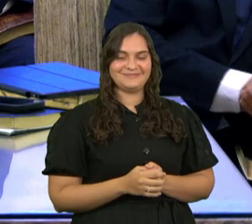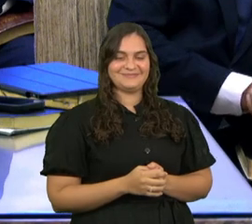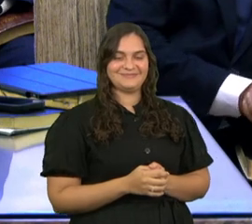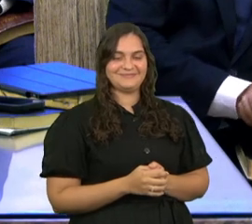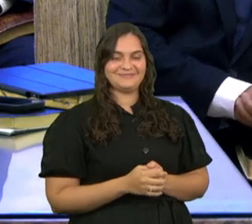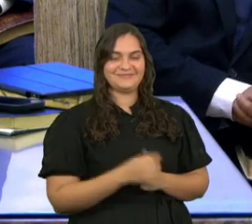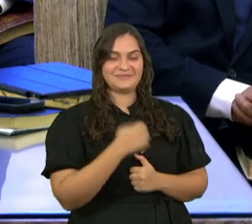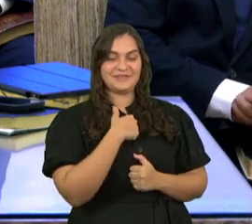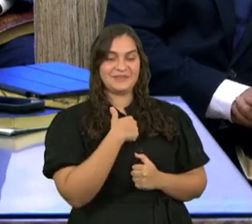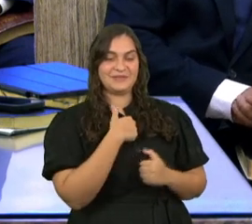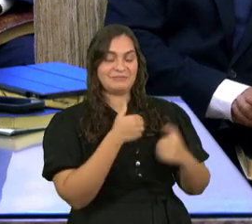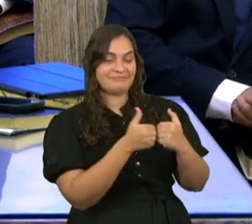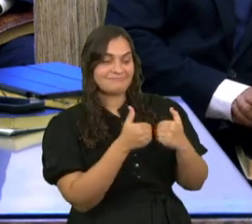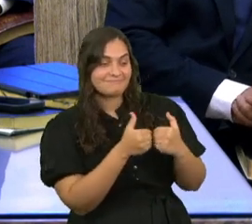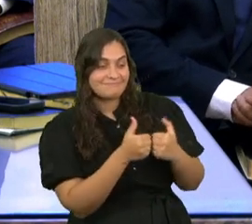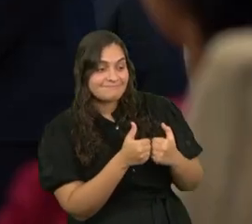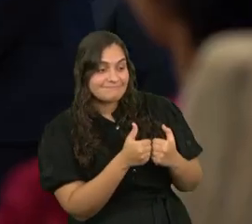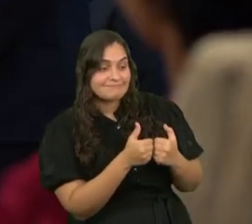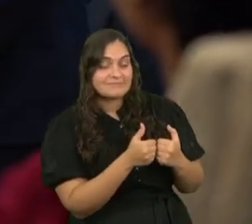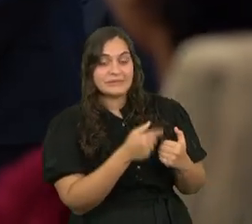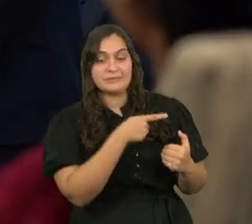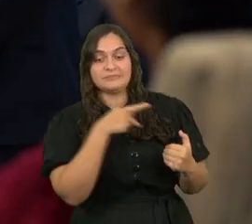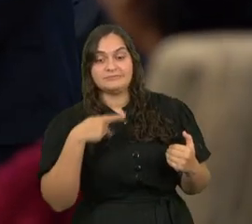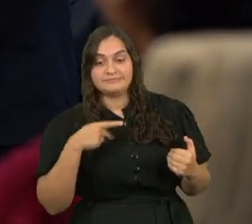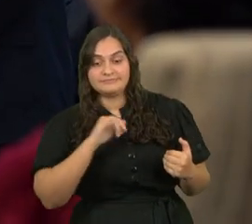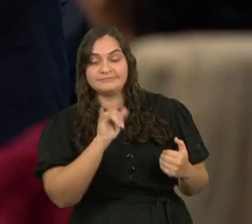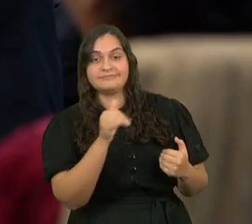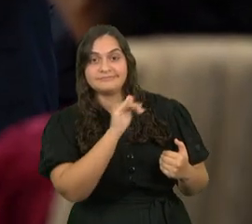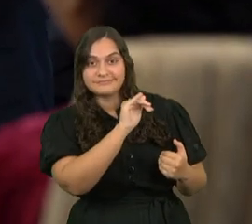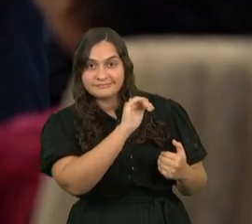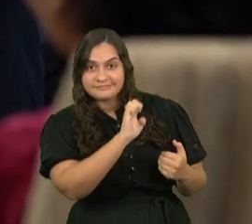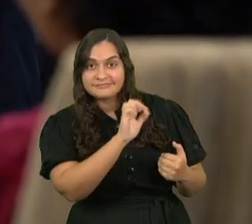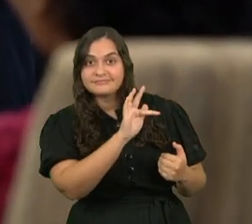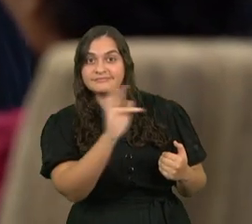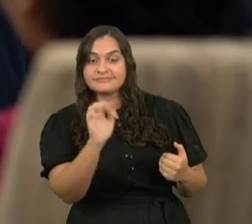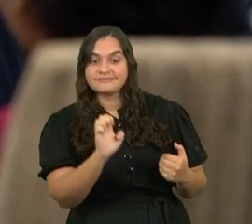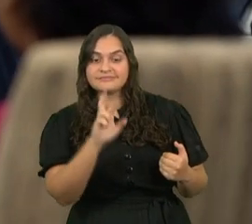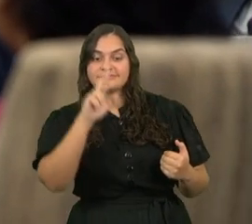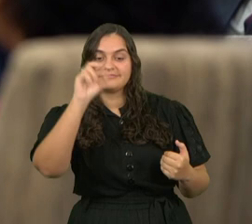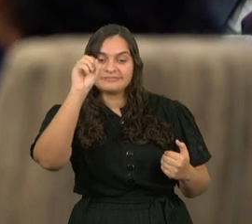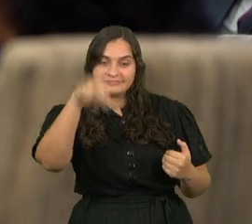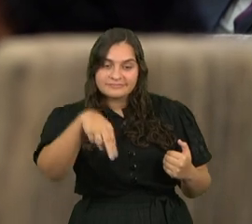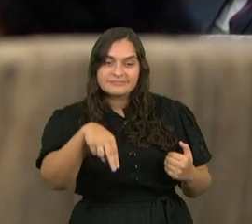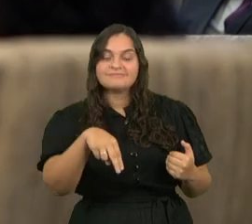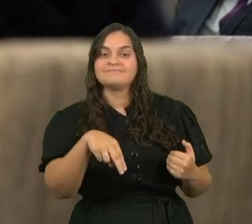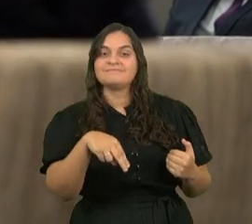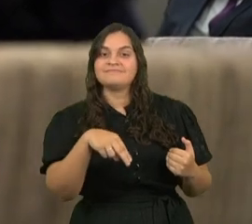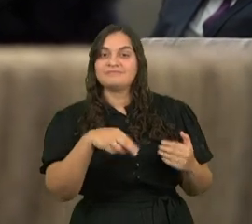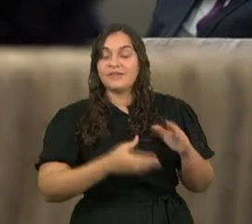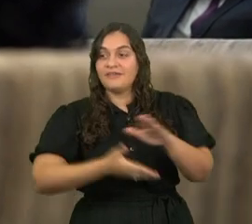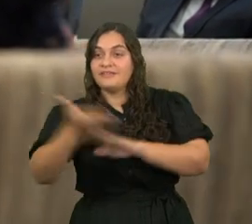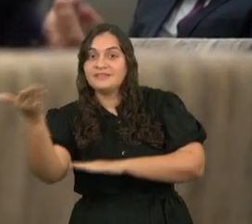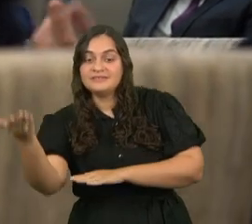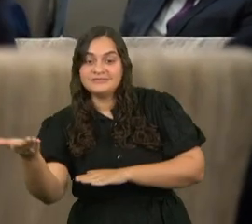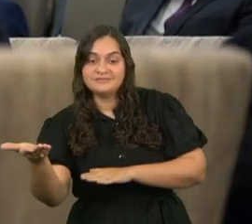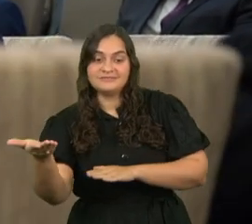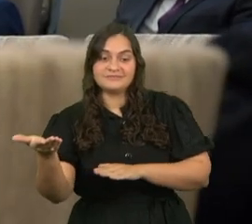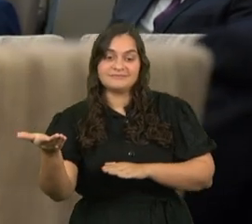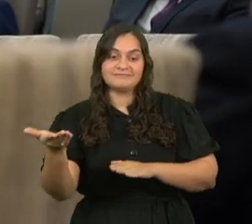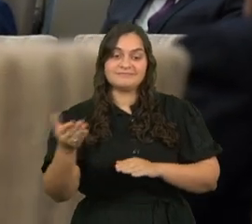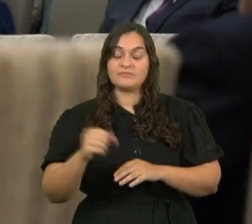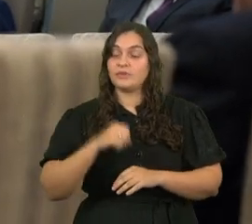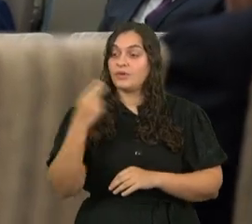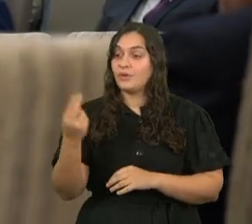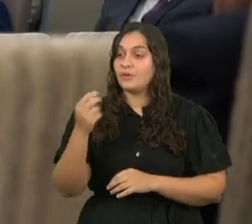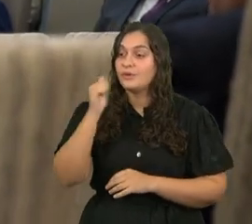mais perto, o pastor Jefferson está mais longe. Quando ele viaja no aniversário, vai ou para lá ou para a minha irmãzinha, a irmã